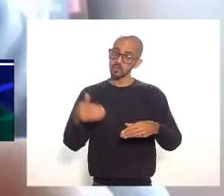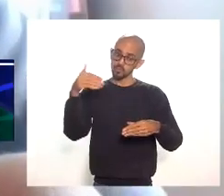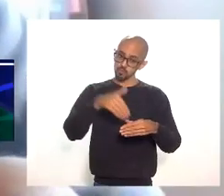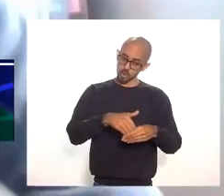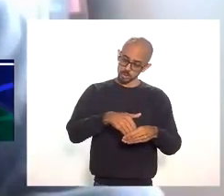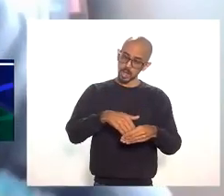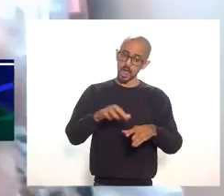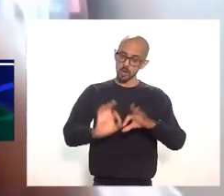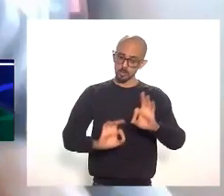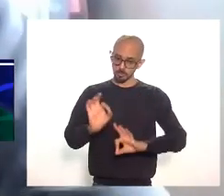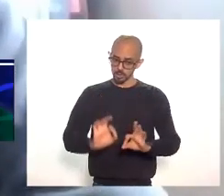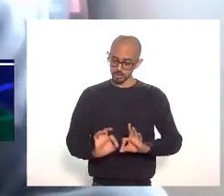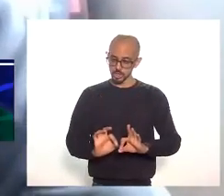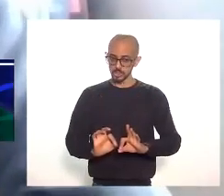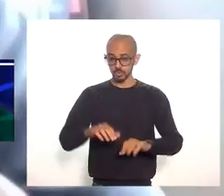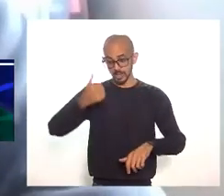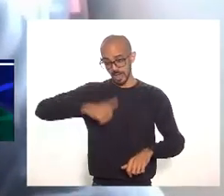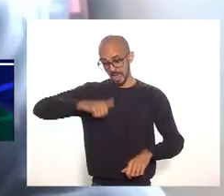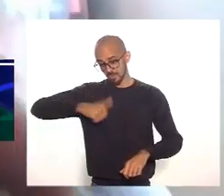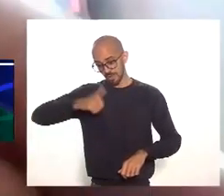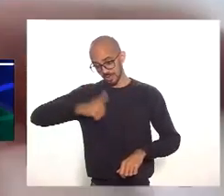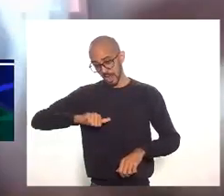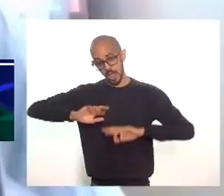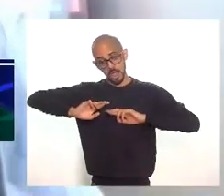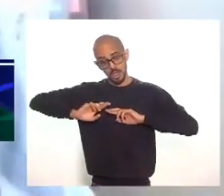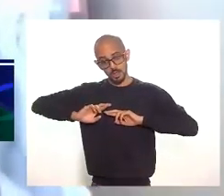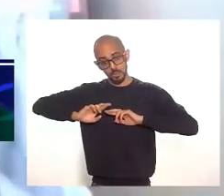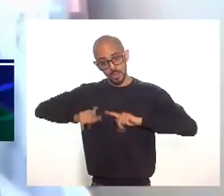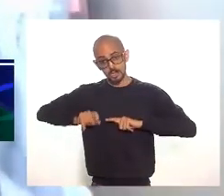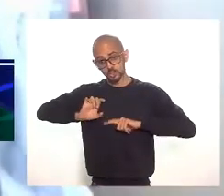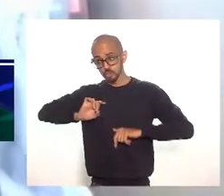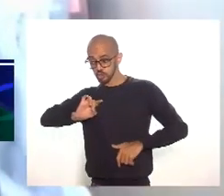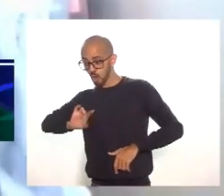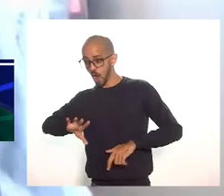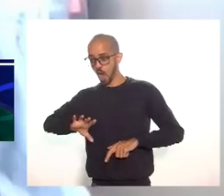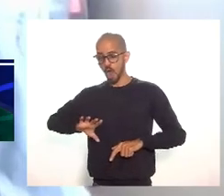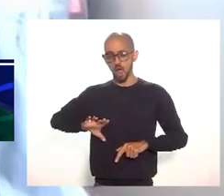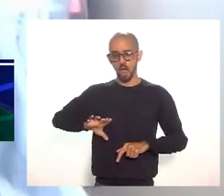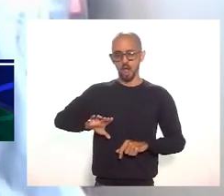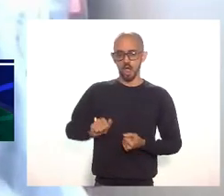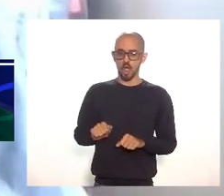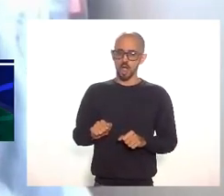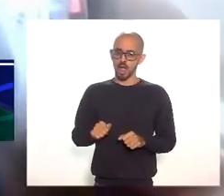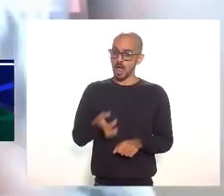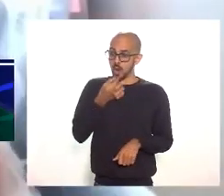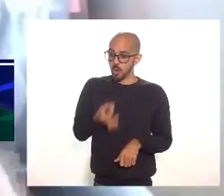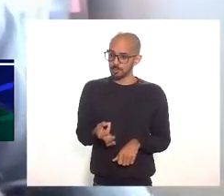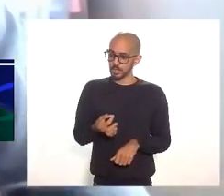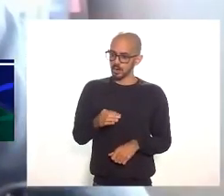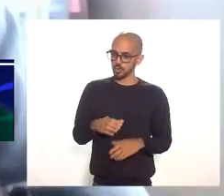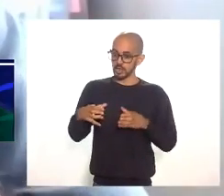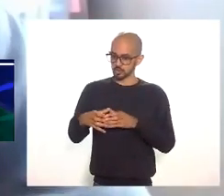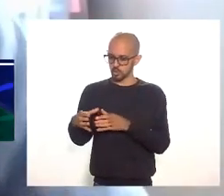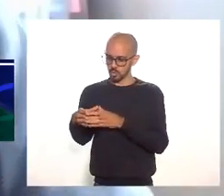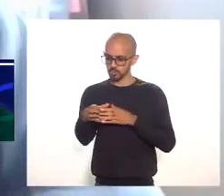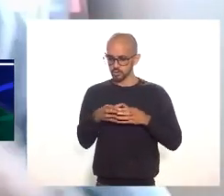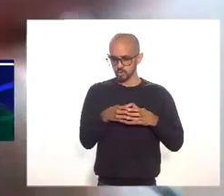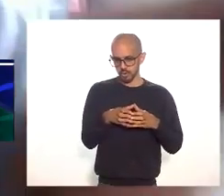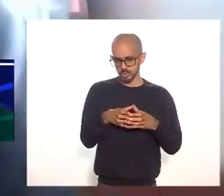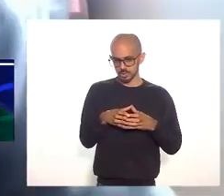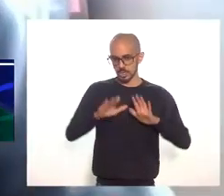o projeto, analisando não só as posições das comissões quanto às emendas de